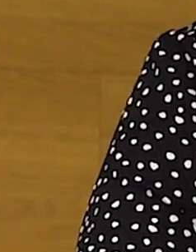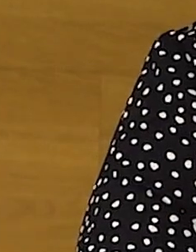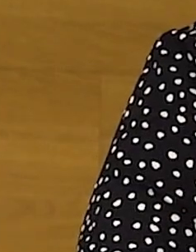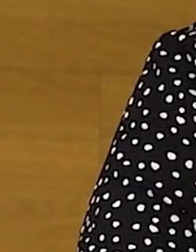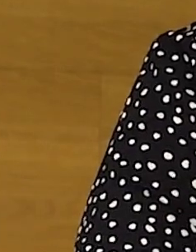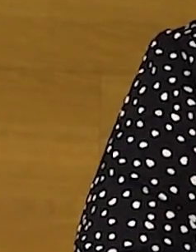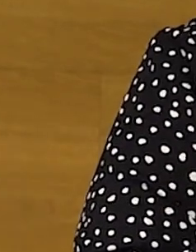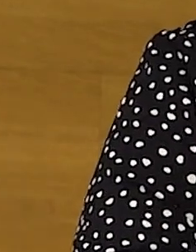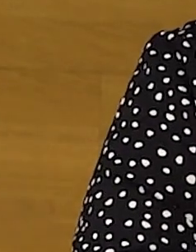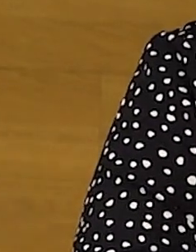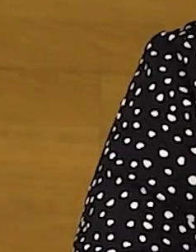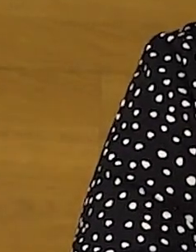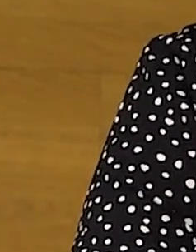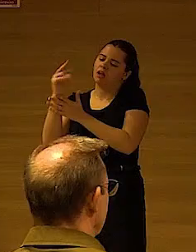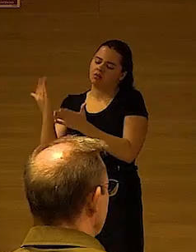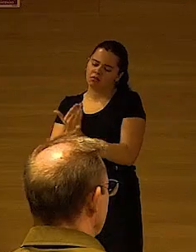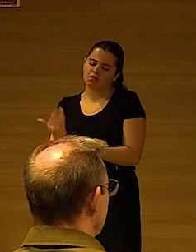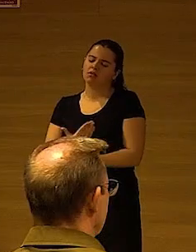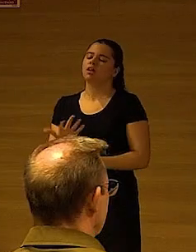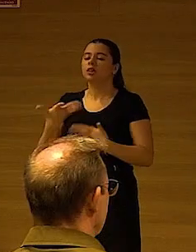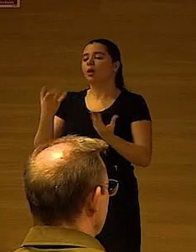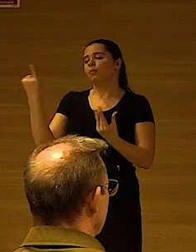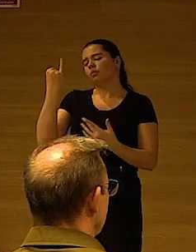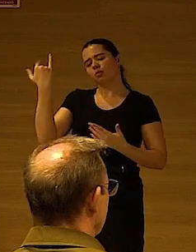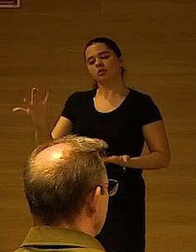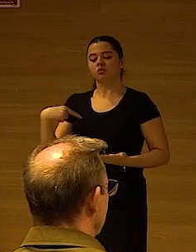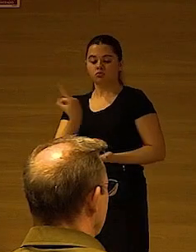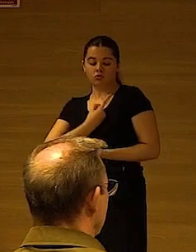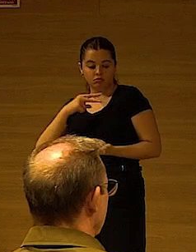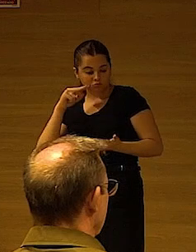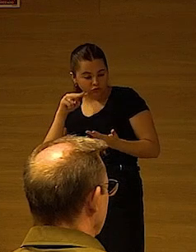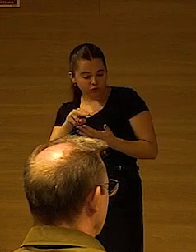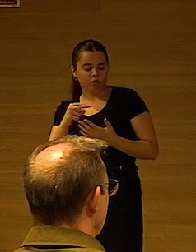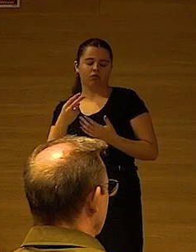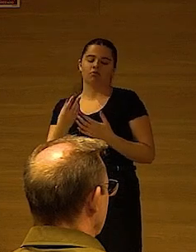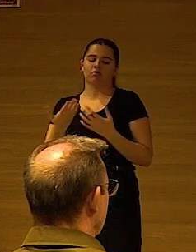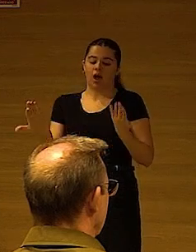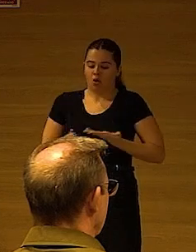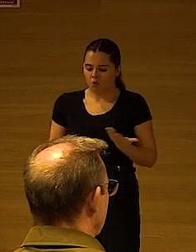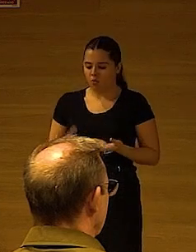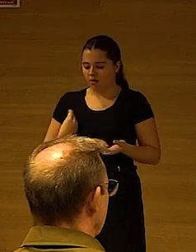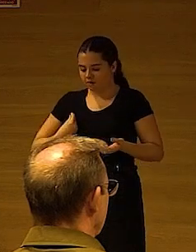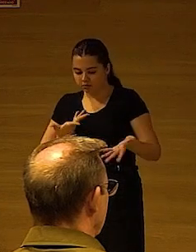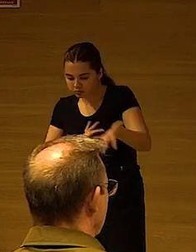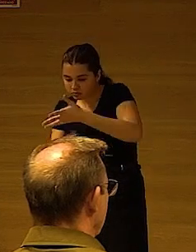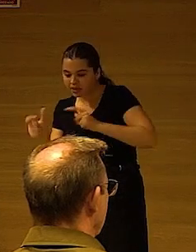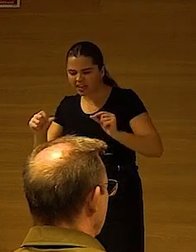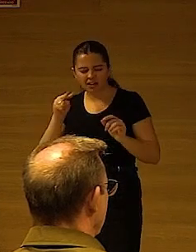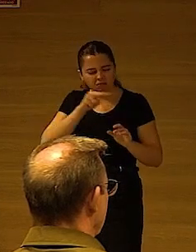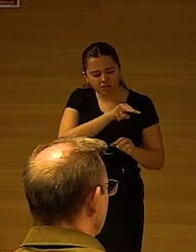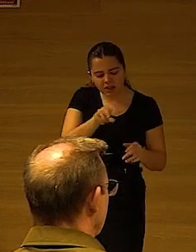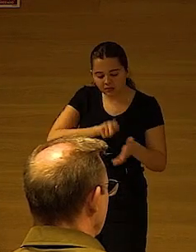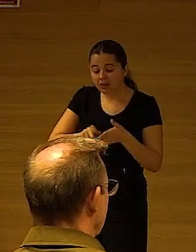lançando livro direto. Então, acho que é importante isso, a gente tá de olho no presente, e ver quem que está produzindo hoje,